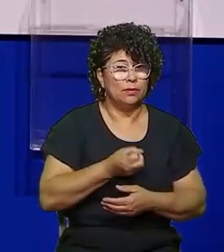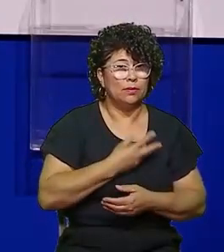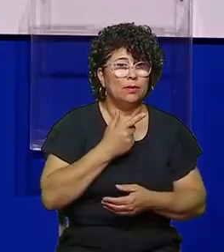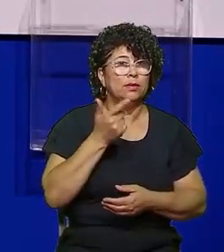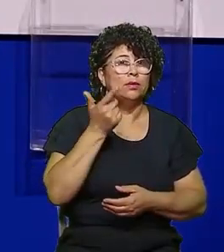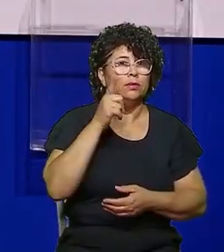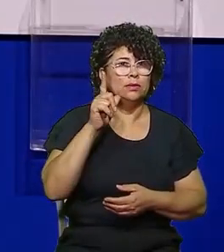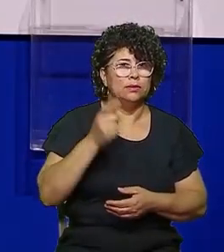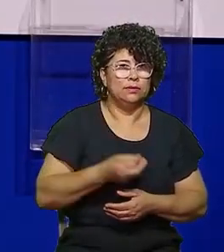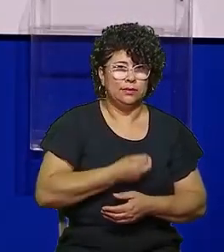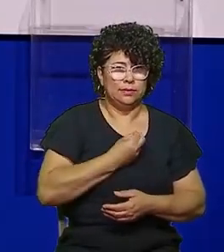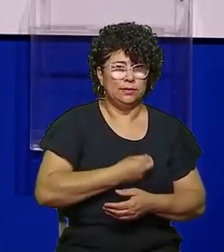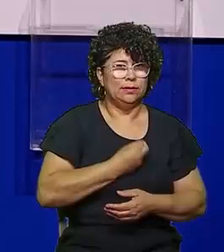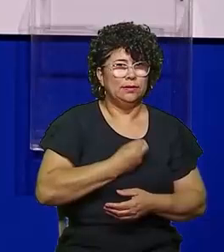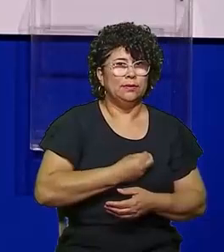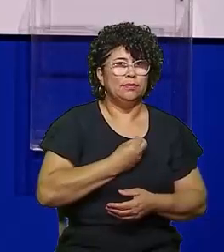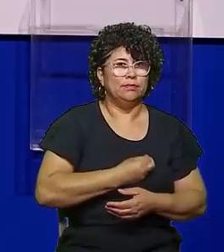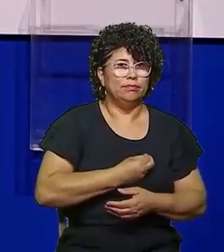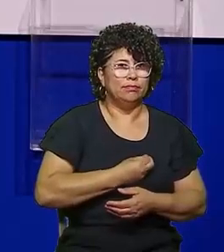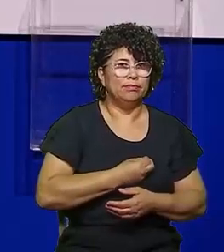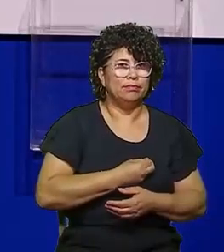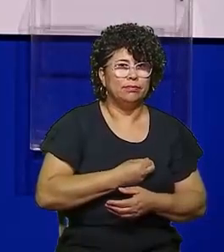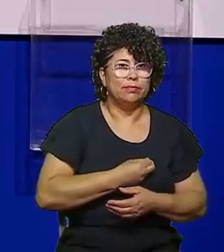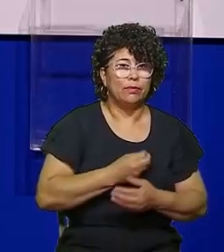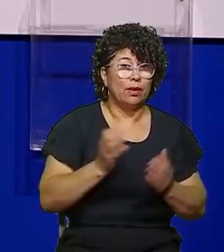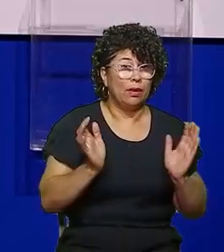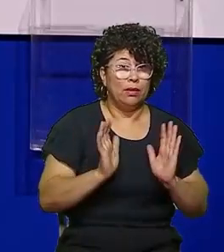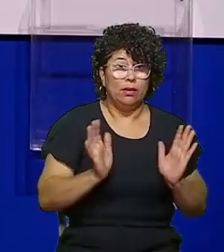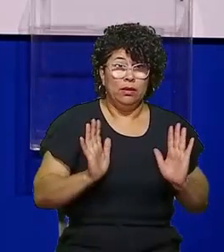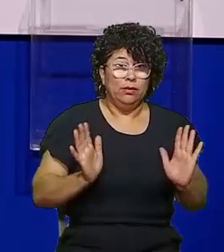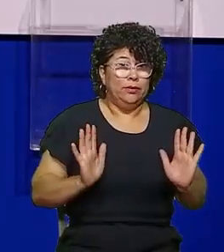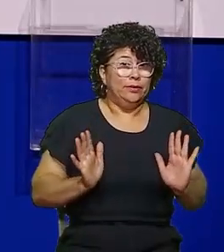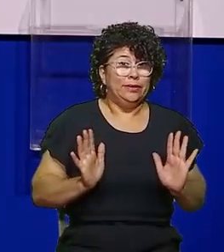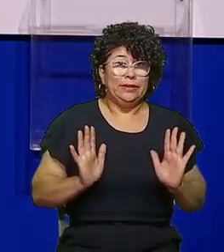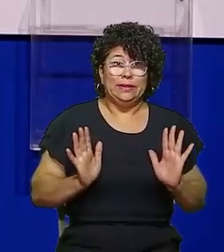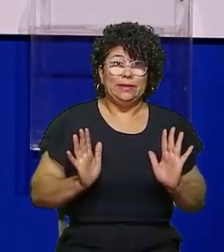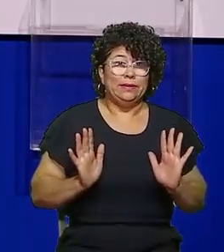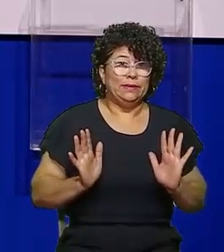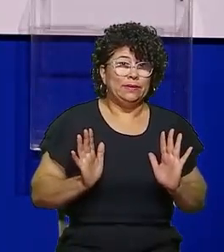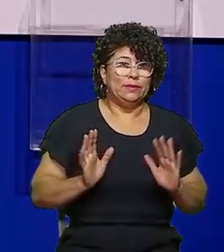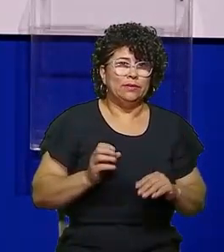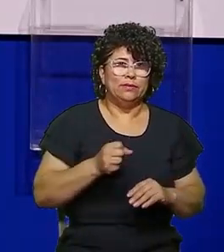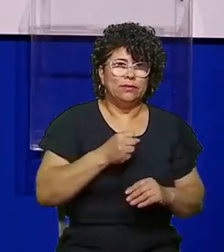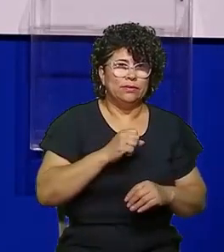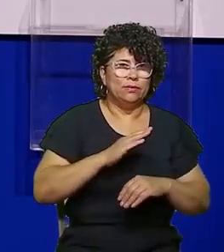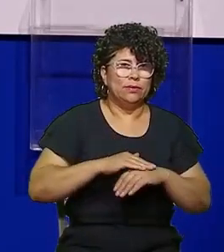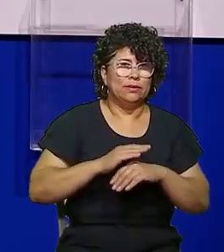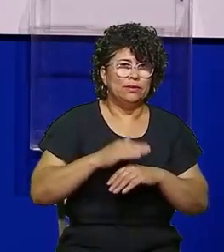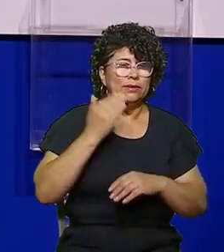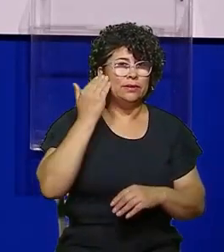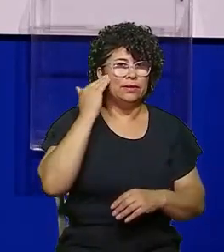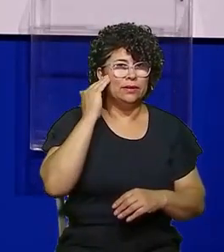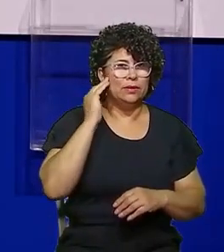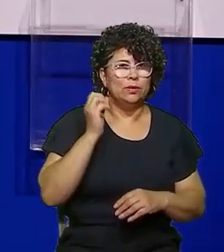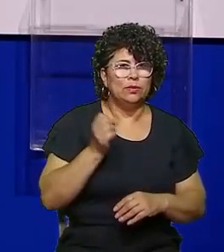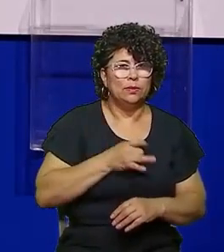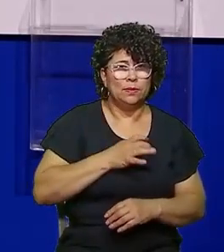vidas. Tenhamos o maior pavor. Os mais velhos compreendem. O